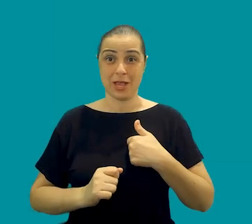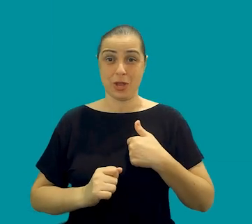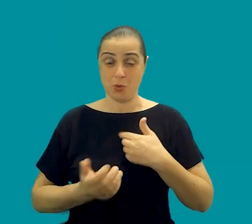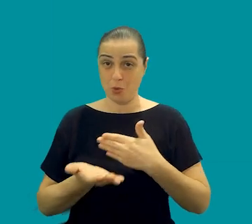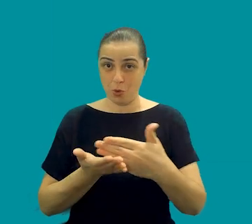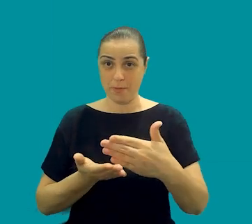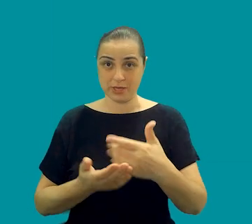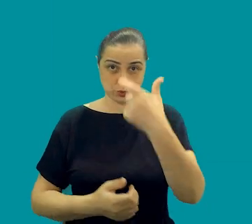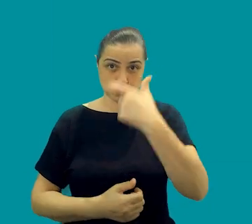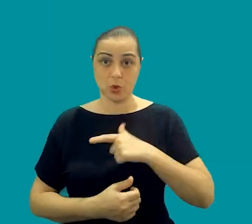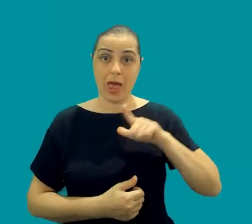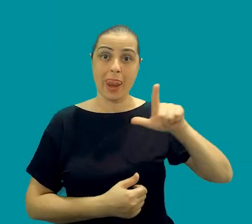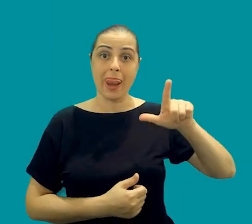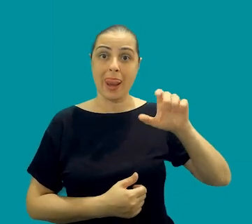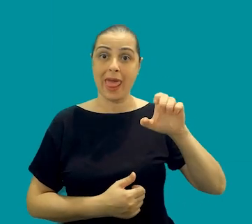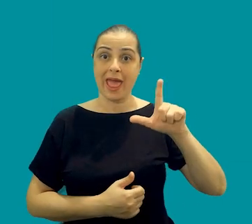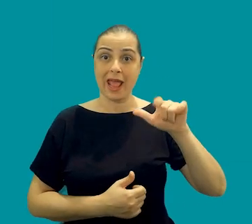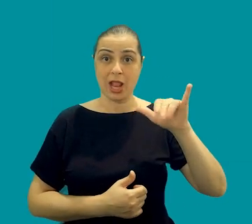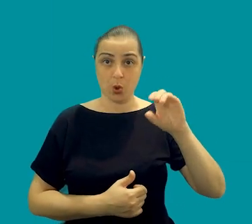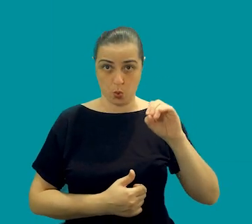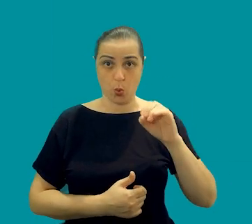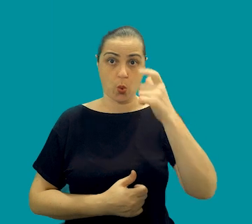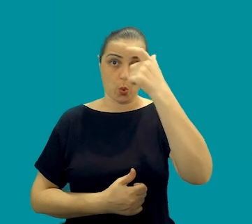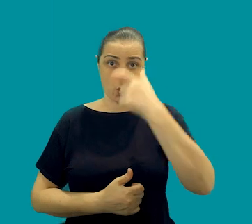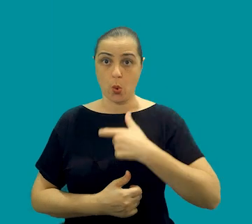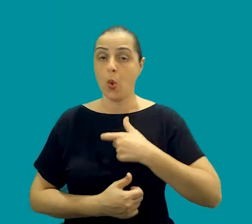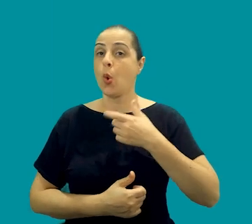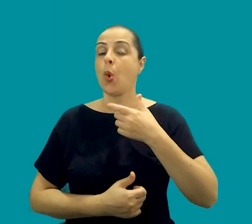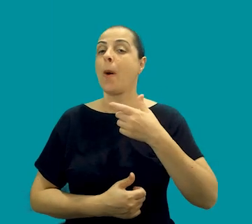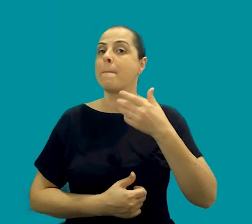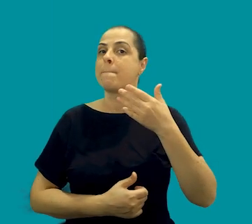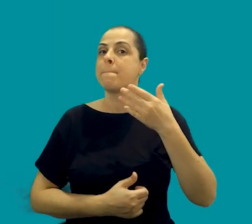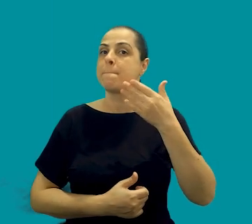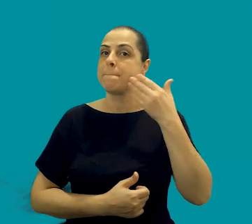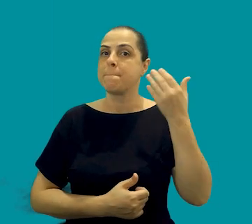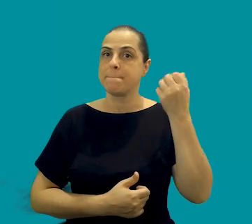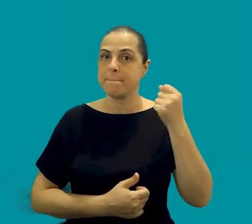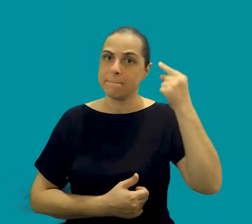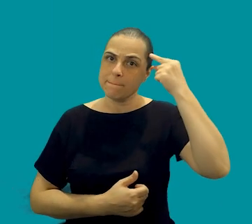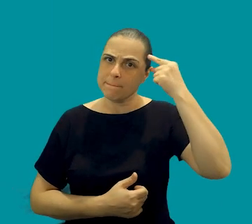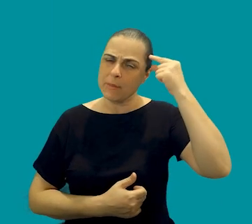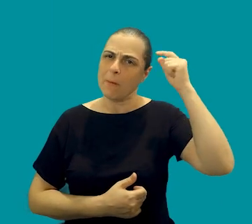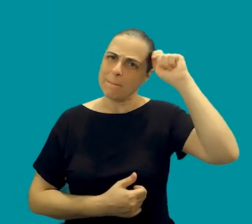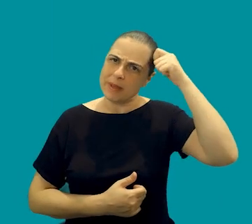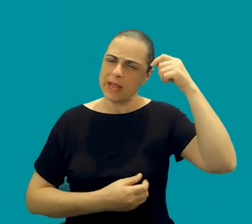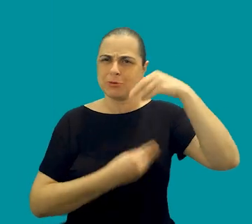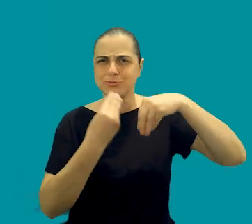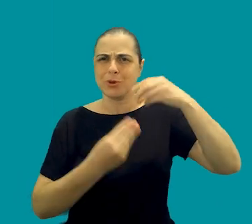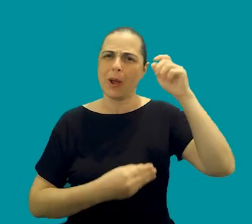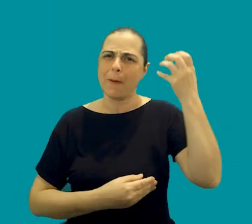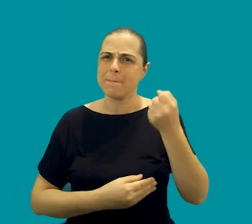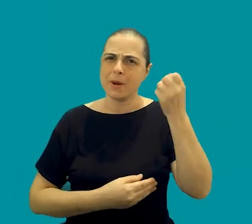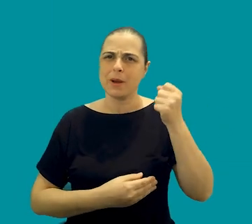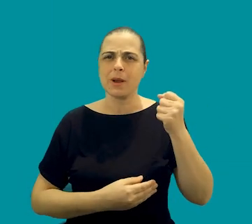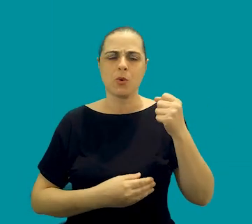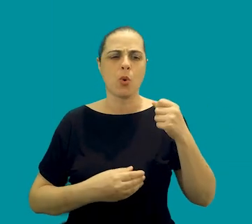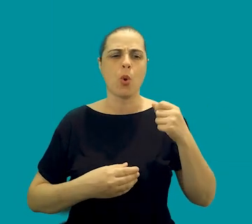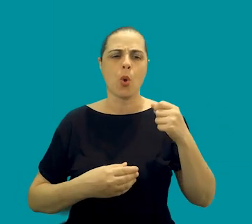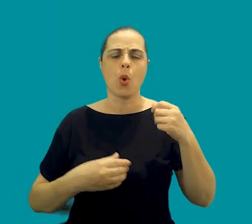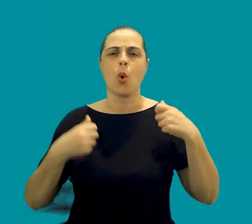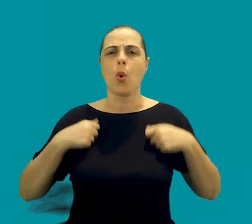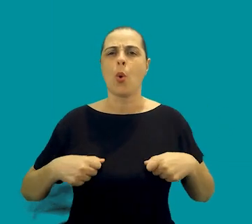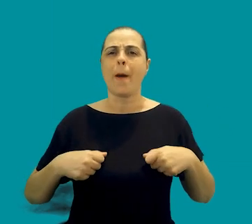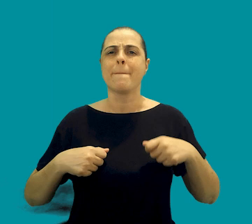Eu começo, sou Lélio, sou branco, cabelo preto, mas já grisalho, tô de camisa branca,